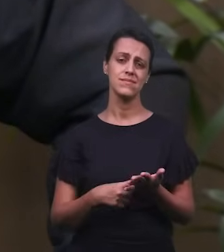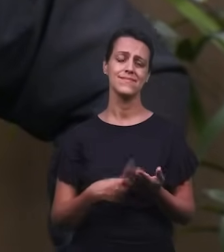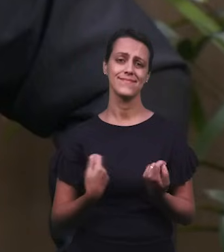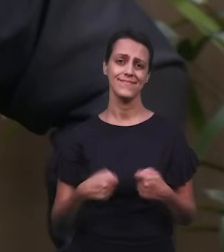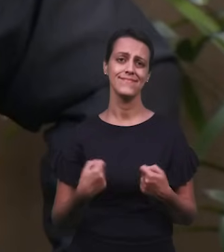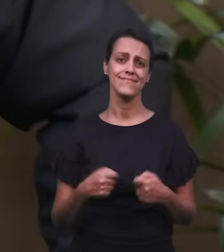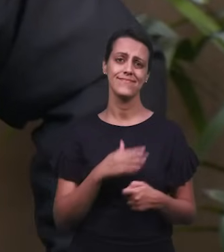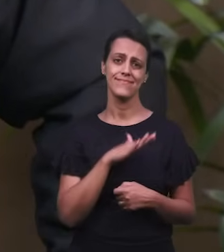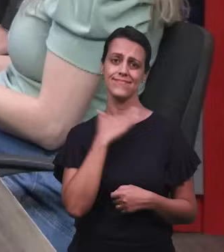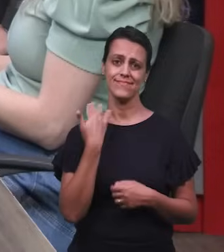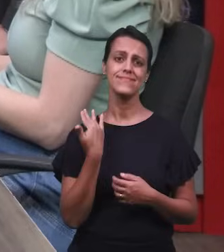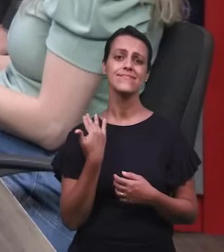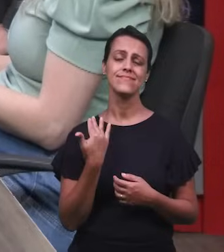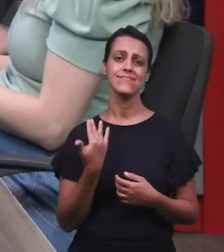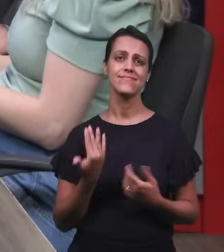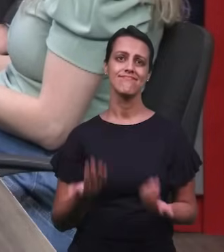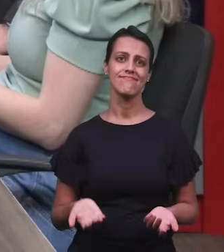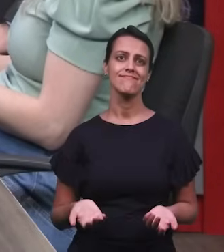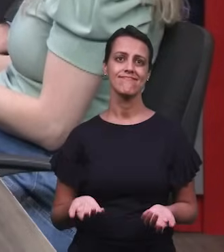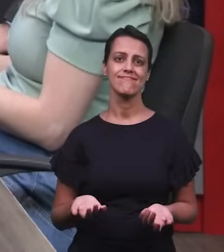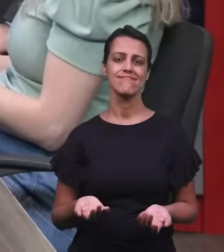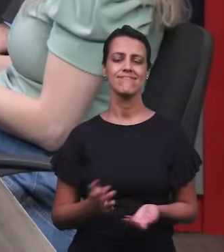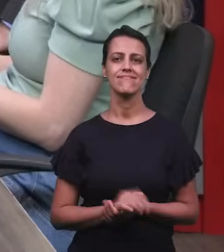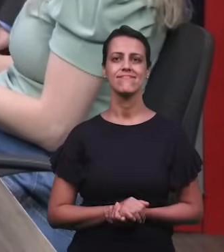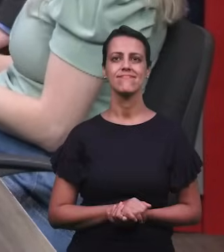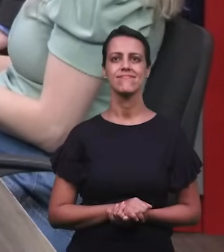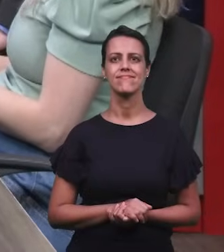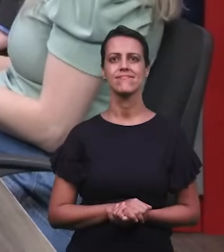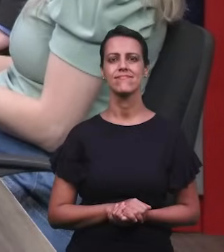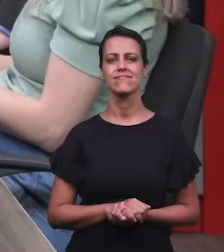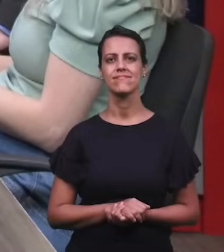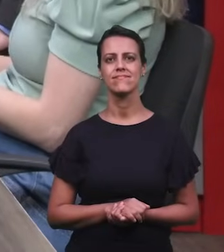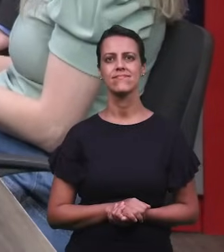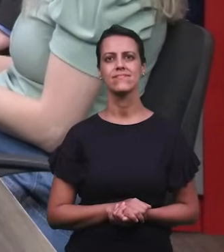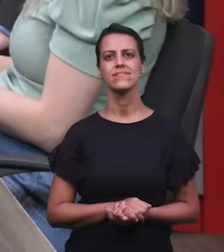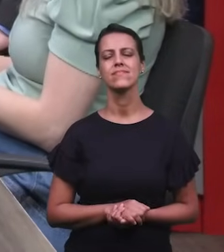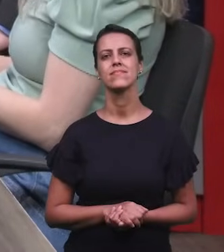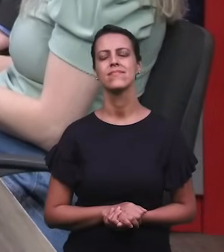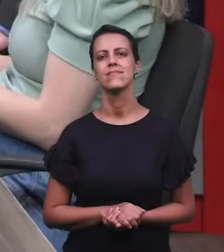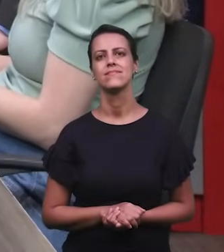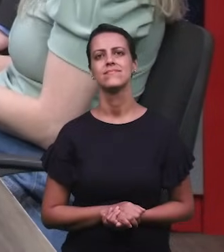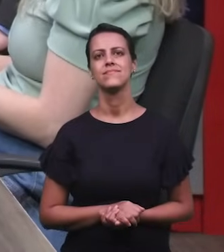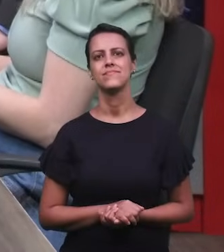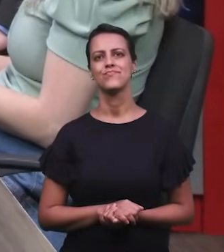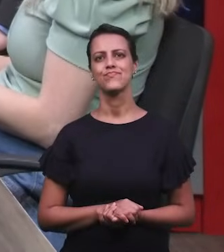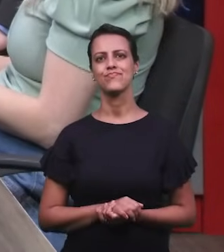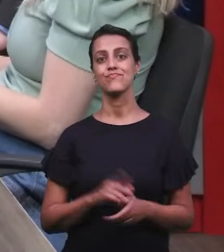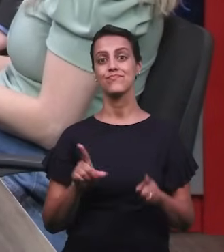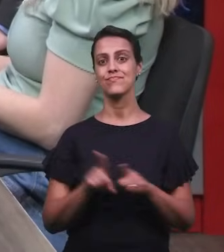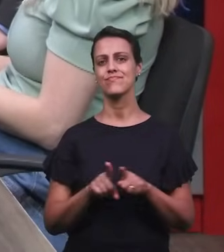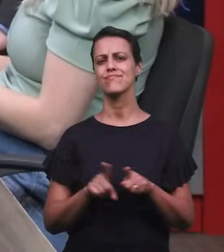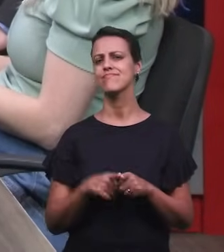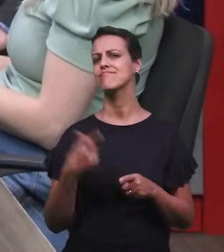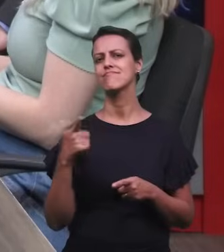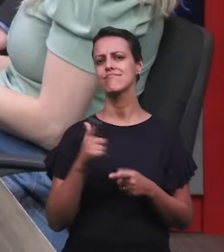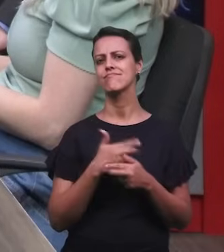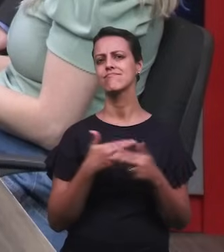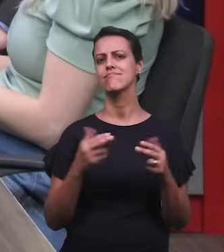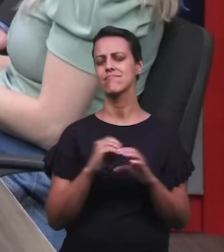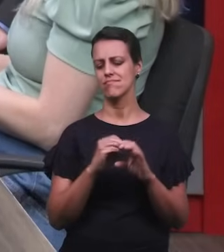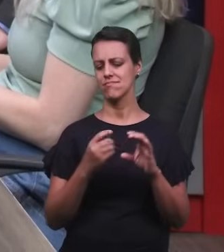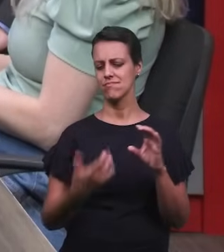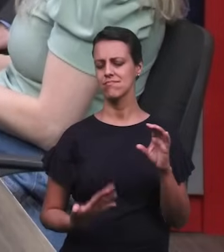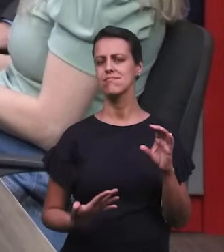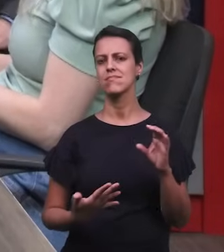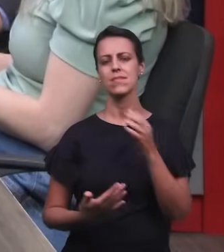não tinha a bênção do Espírito Santo na vida dele, foi ter depois. E outra característica interessante que